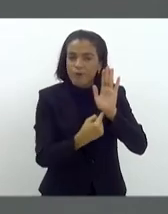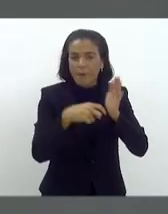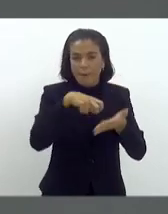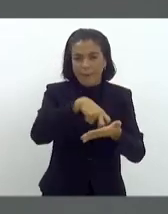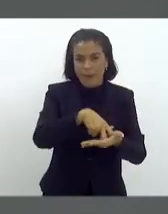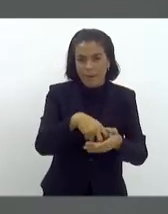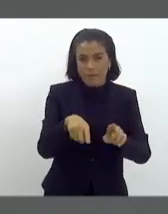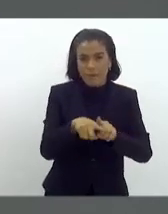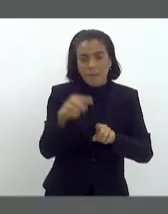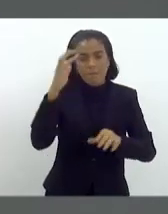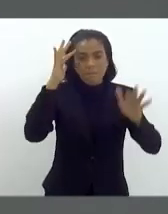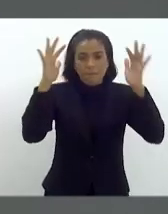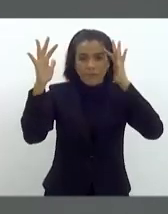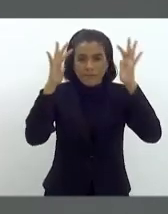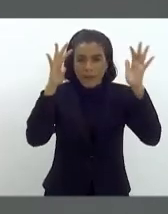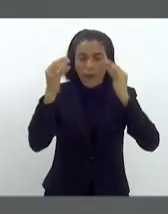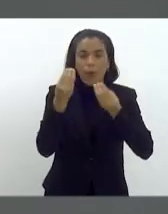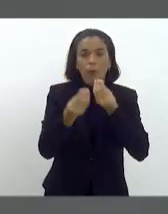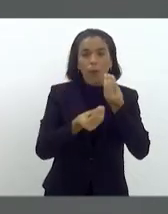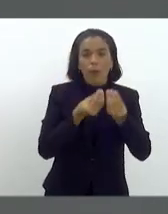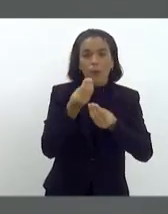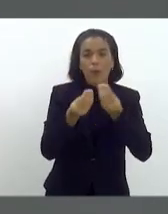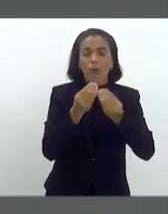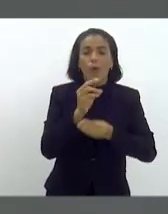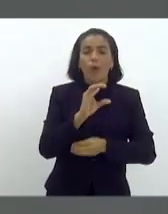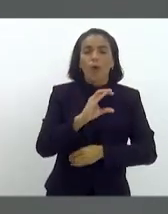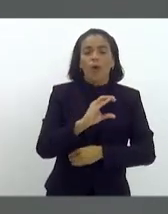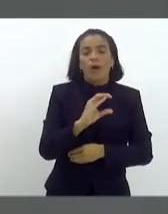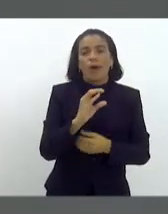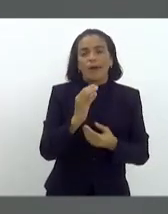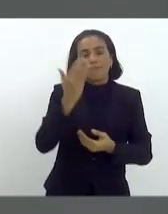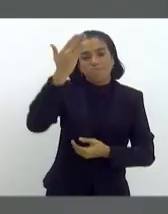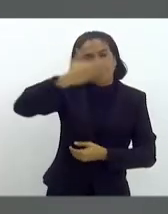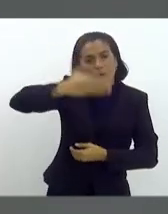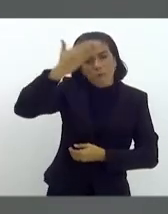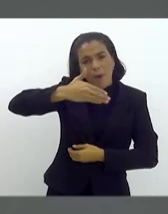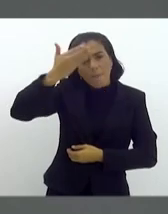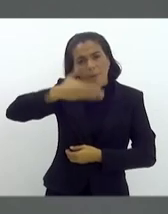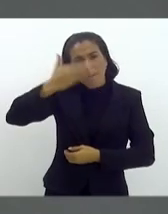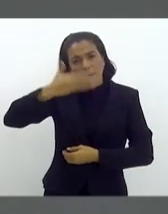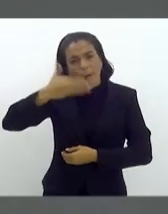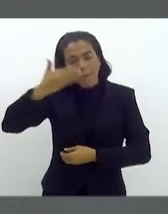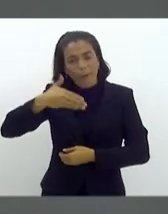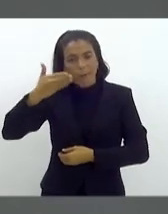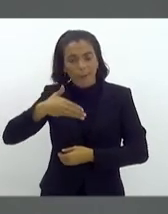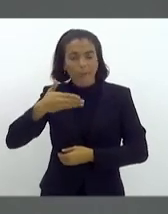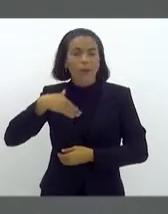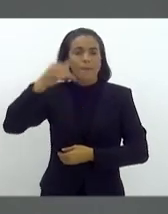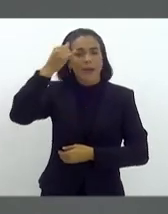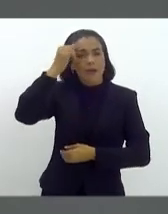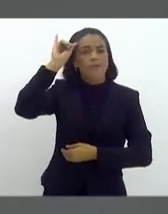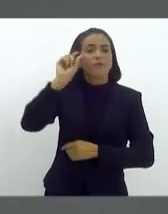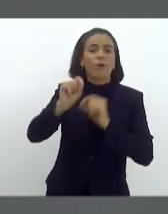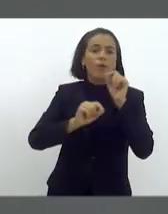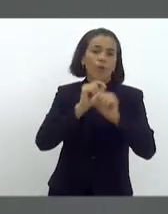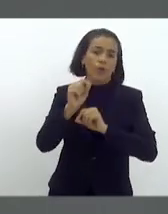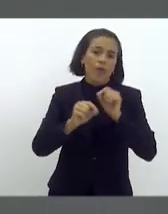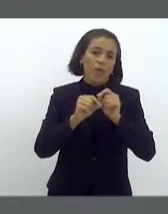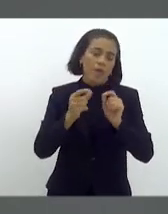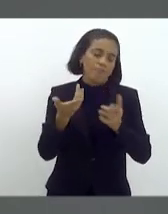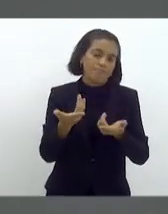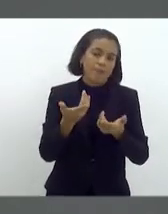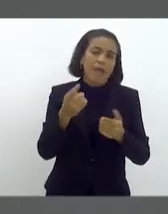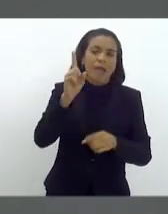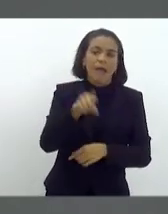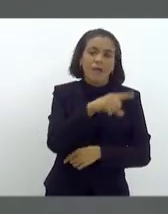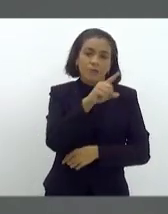Custódia na produção nessas provas para que posteriormente não haja eventual em validação no curso